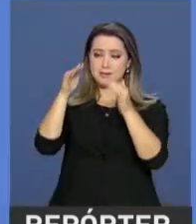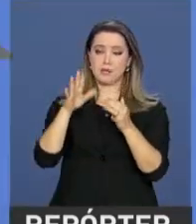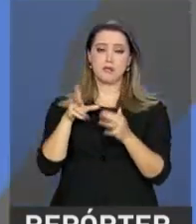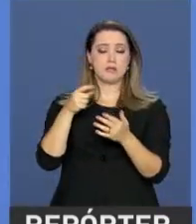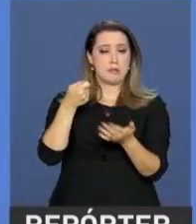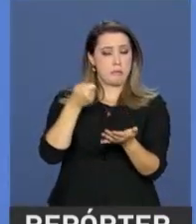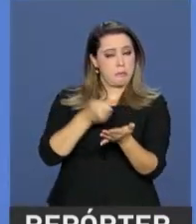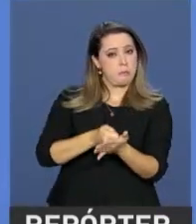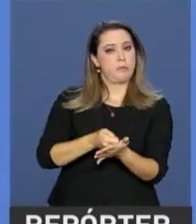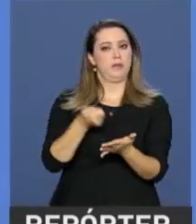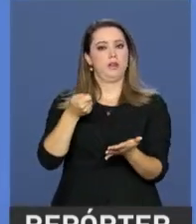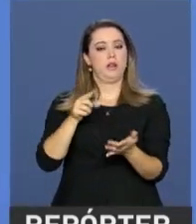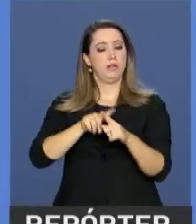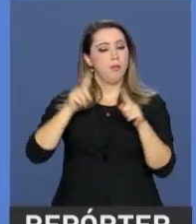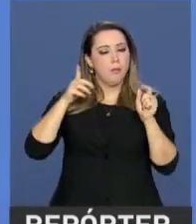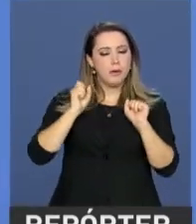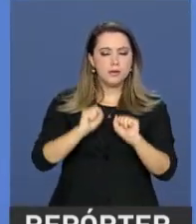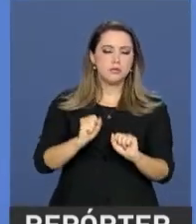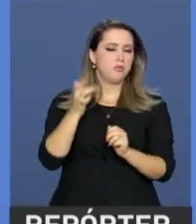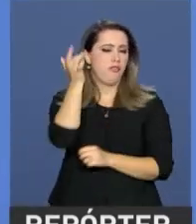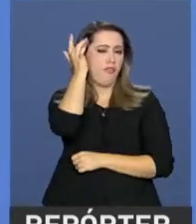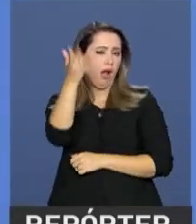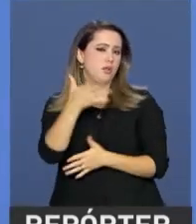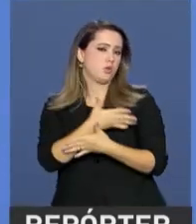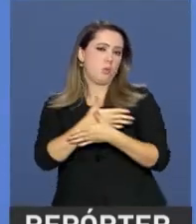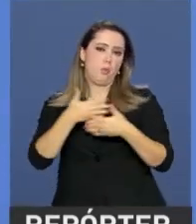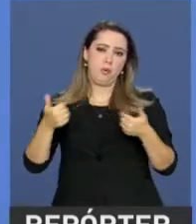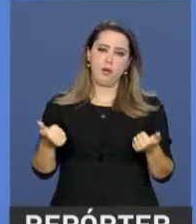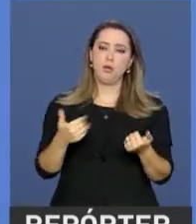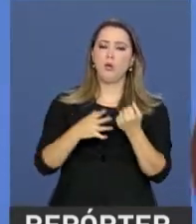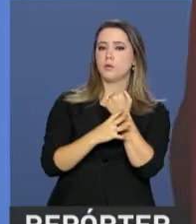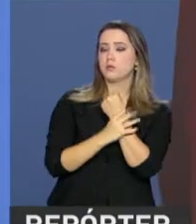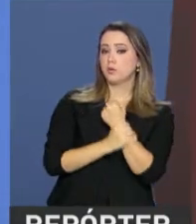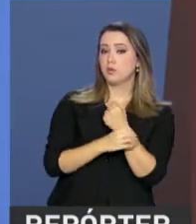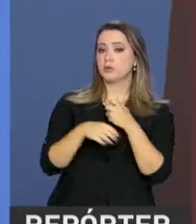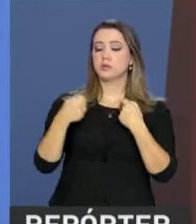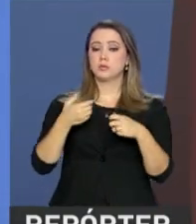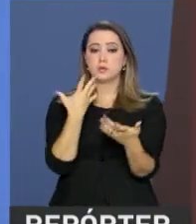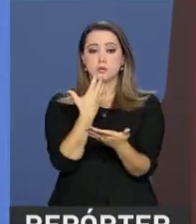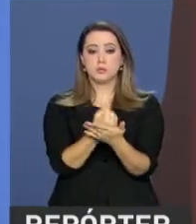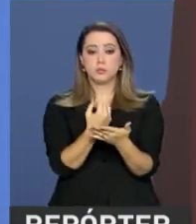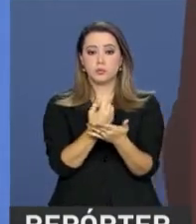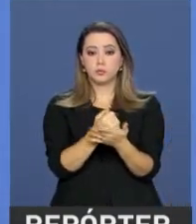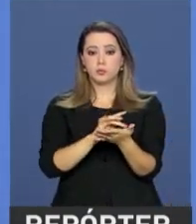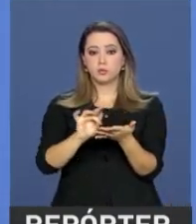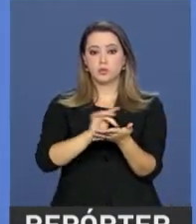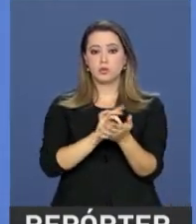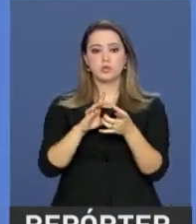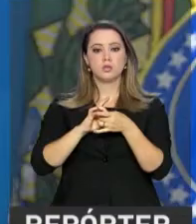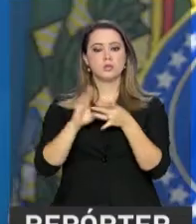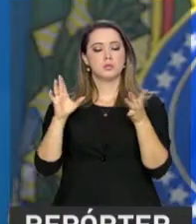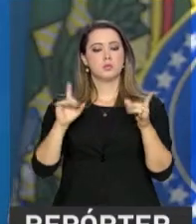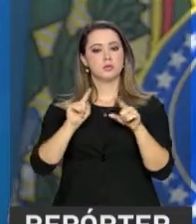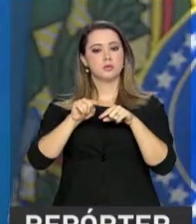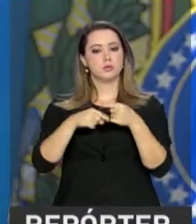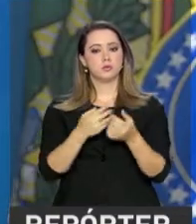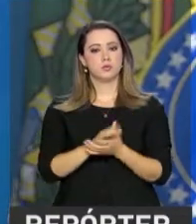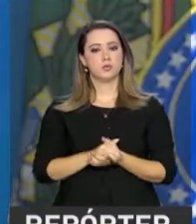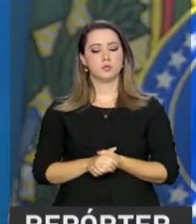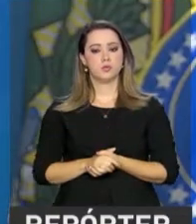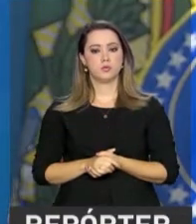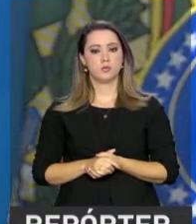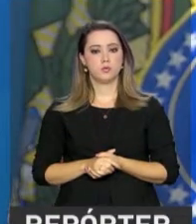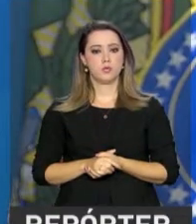dn mas quem quiser mais praticidade e segurança deverá baixar o aplicativo assim que ele for liberado queremos todos